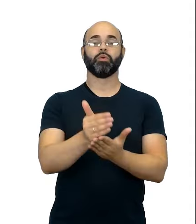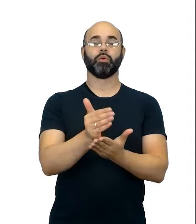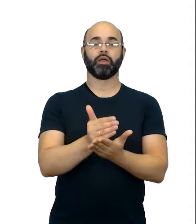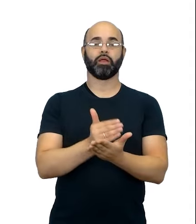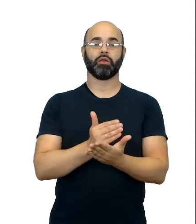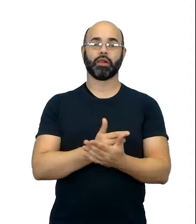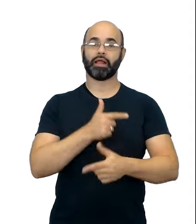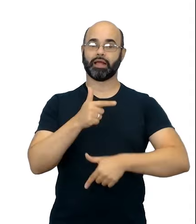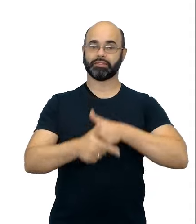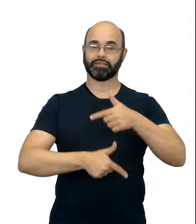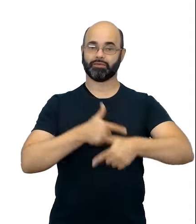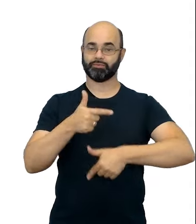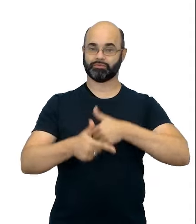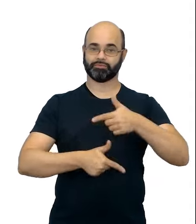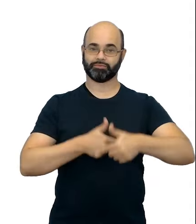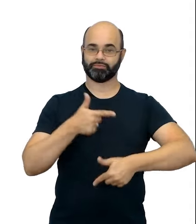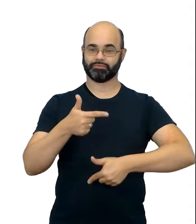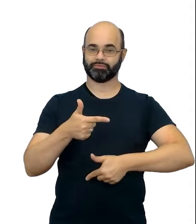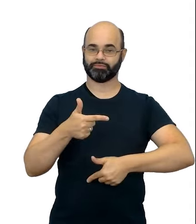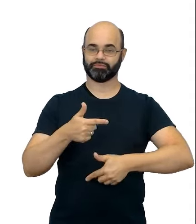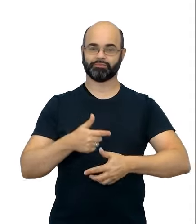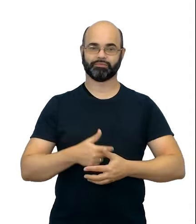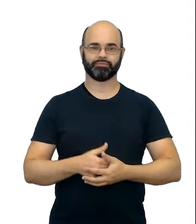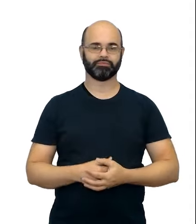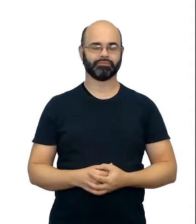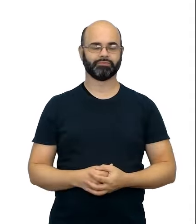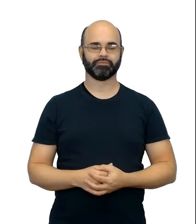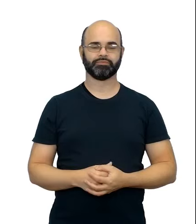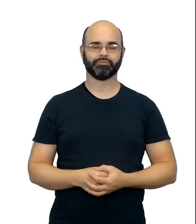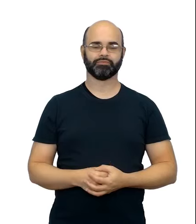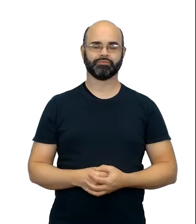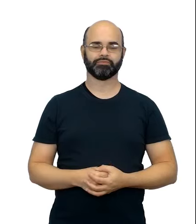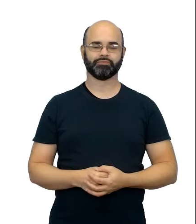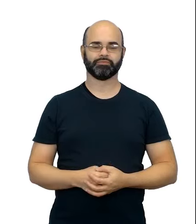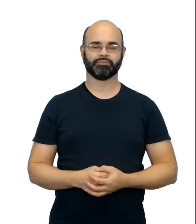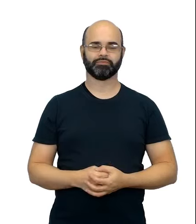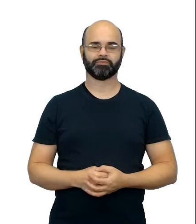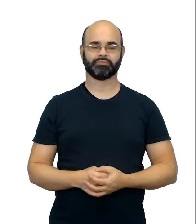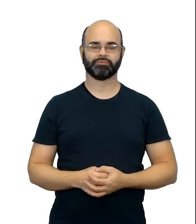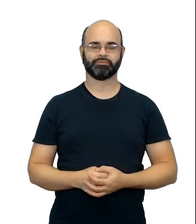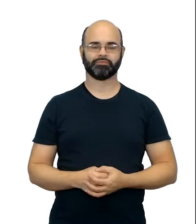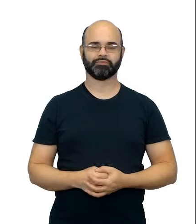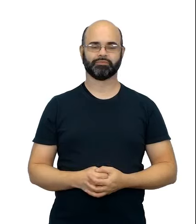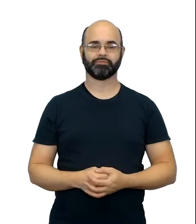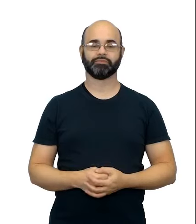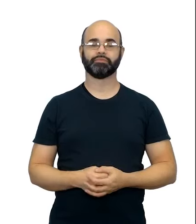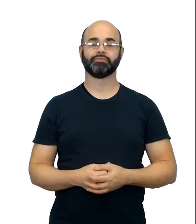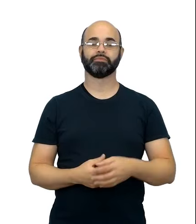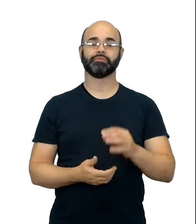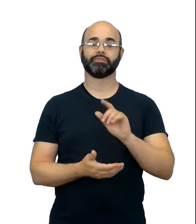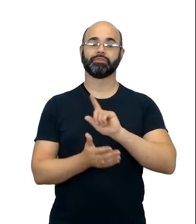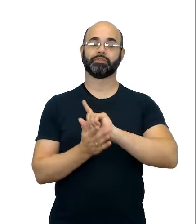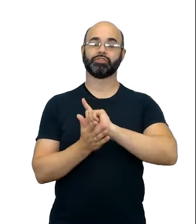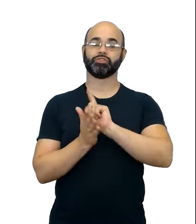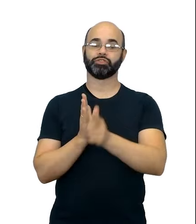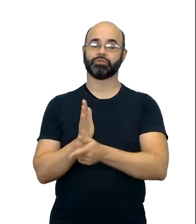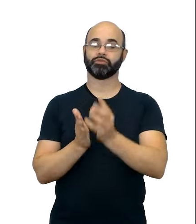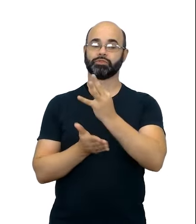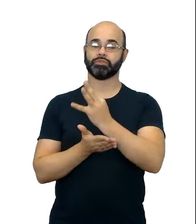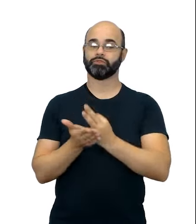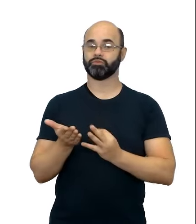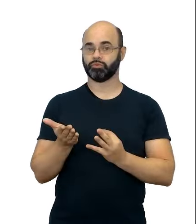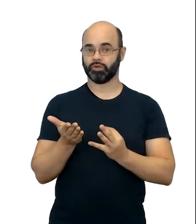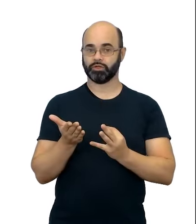aqui à tona a discussão a respeito do ensino dos gêneros textuais numa perspectiva